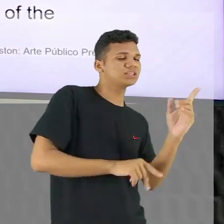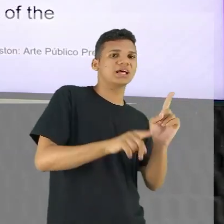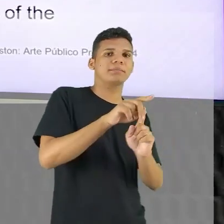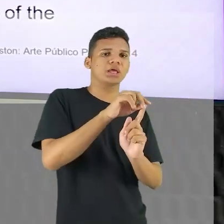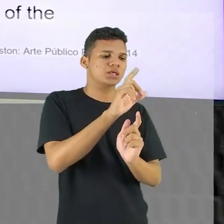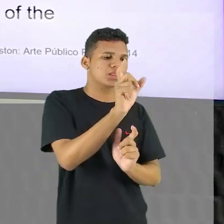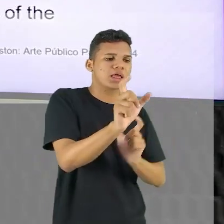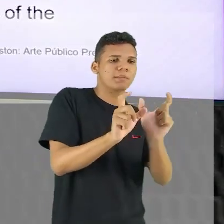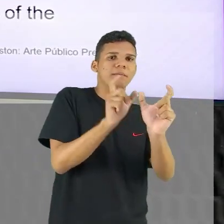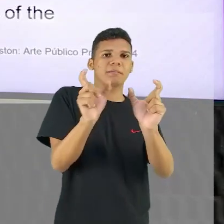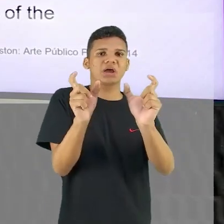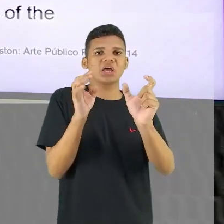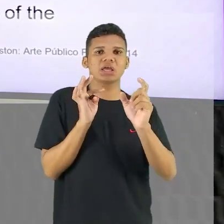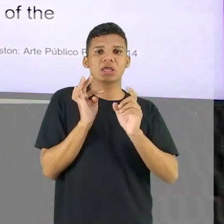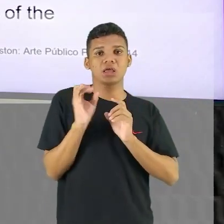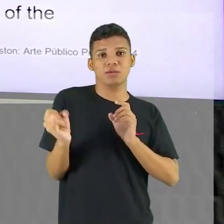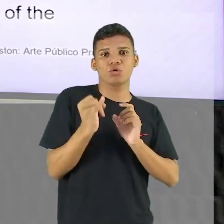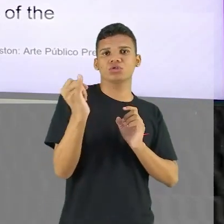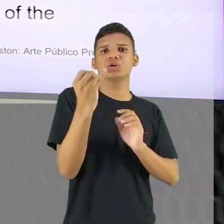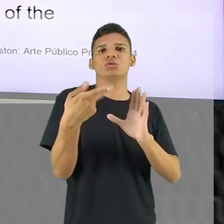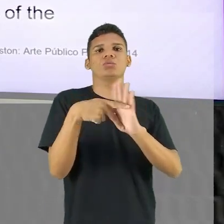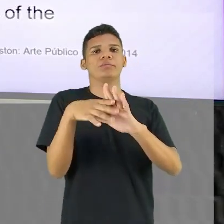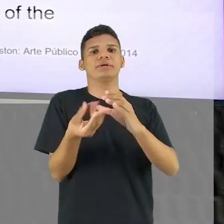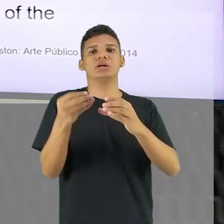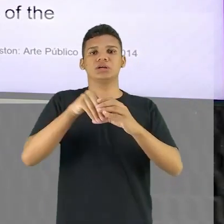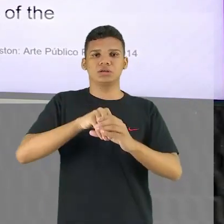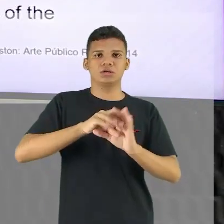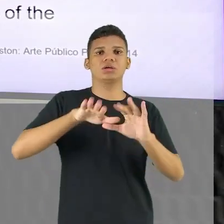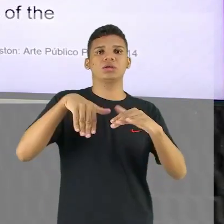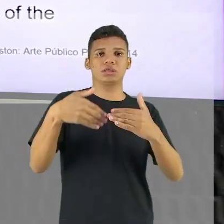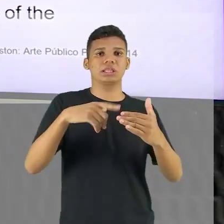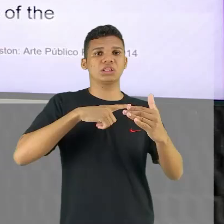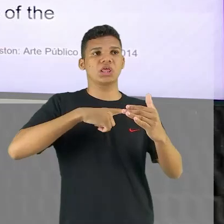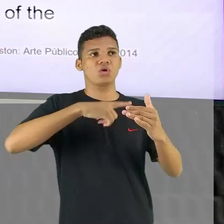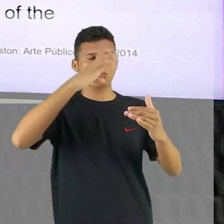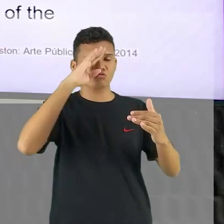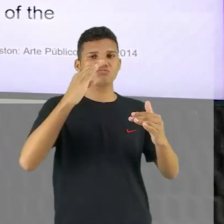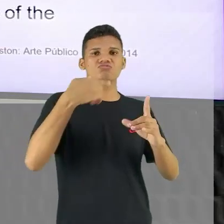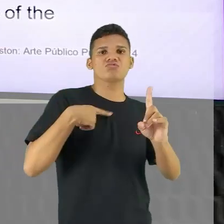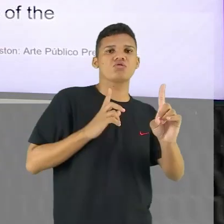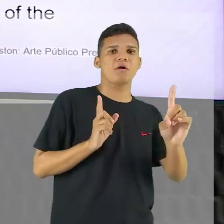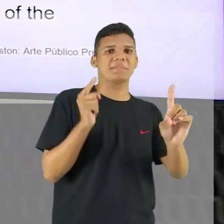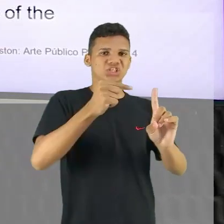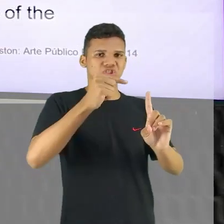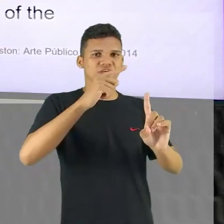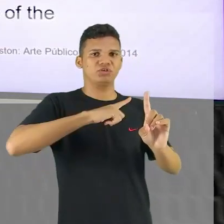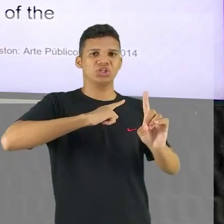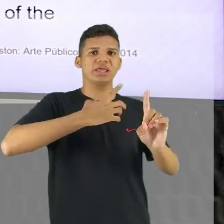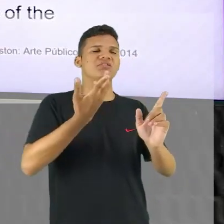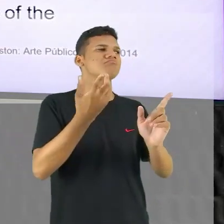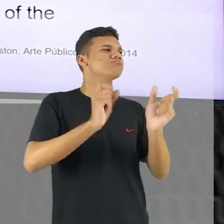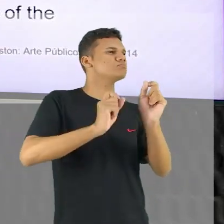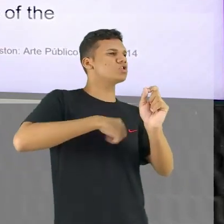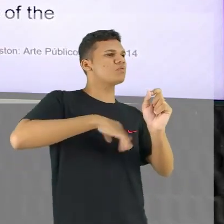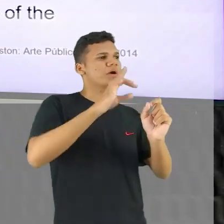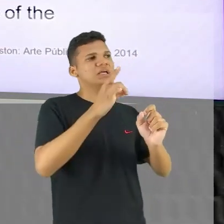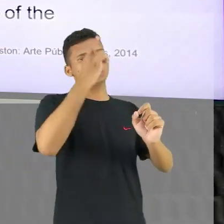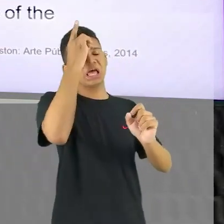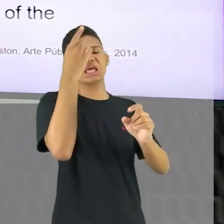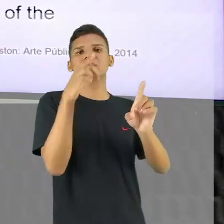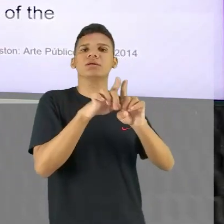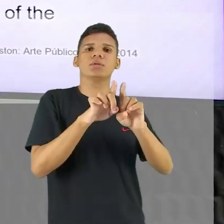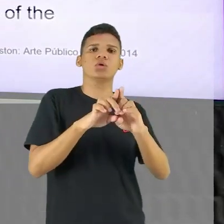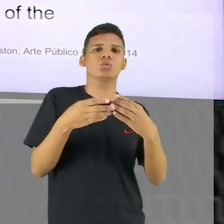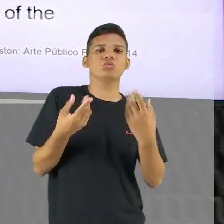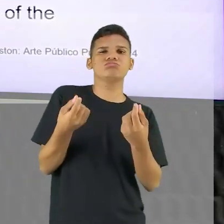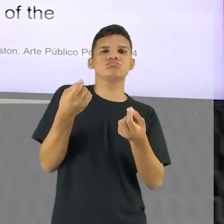importantes dentro de uma construção textual, porque no poema o objetivo é você enfatizar uma ideia, uma emoção, um conceito.